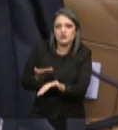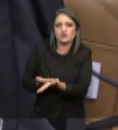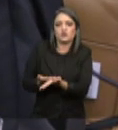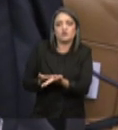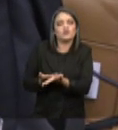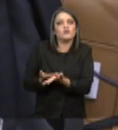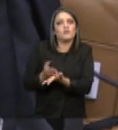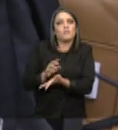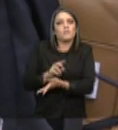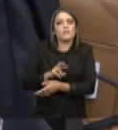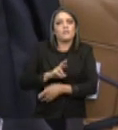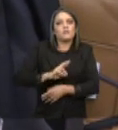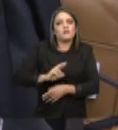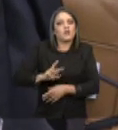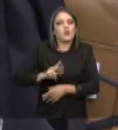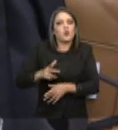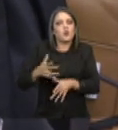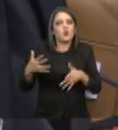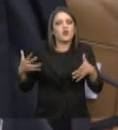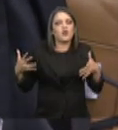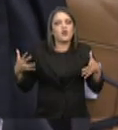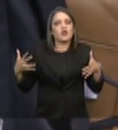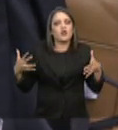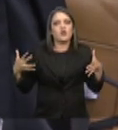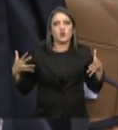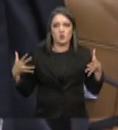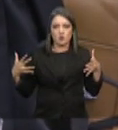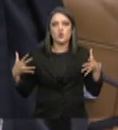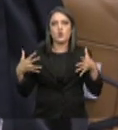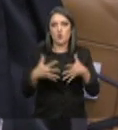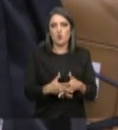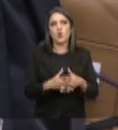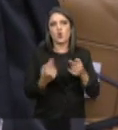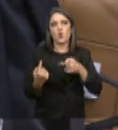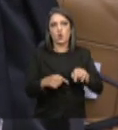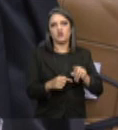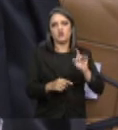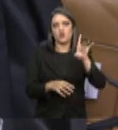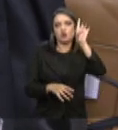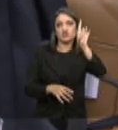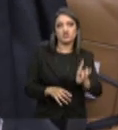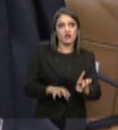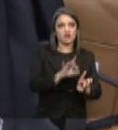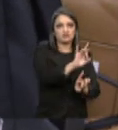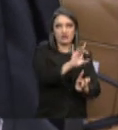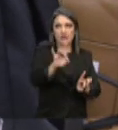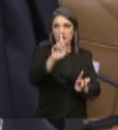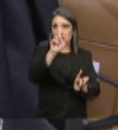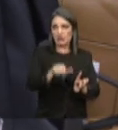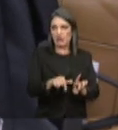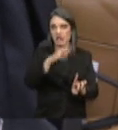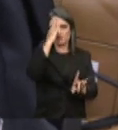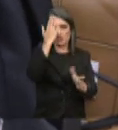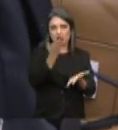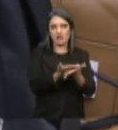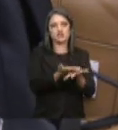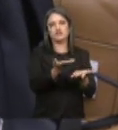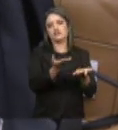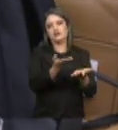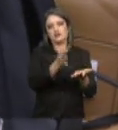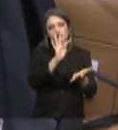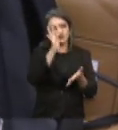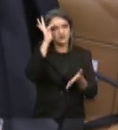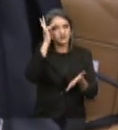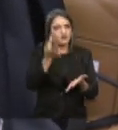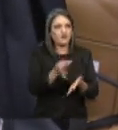afronta esse Rigor científico o direito de ser o que cada um é ou de cada um professar